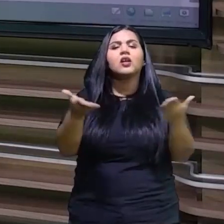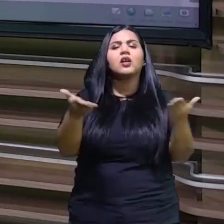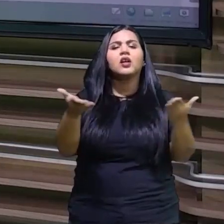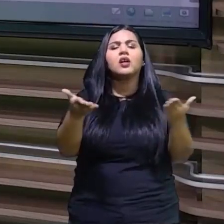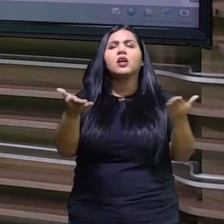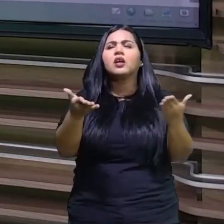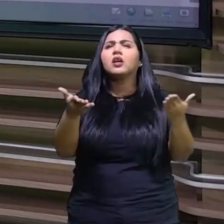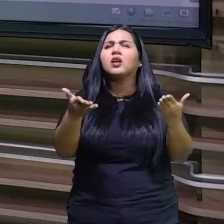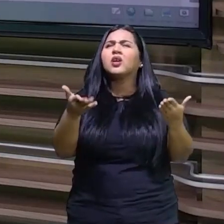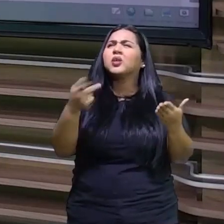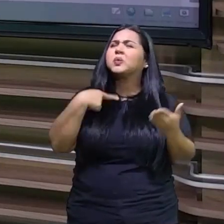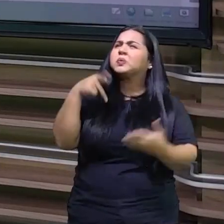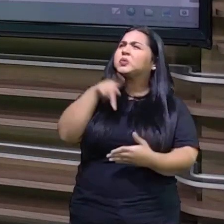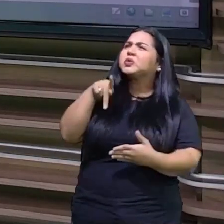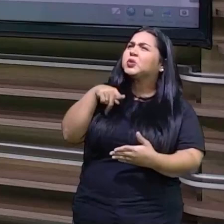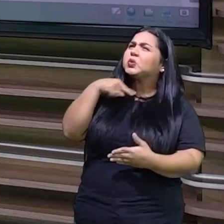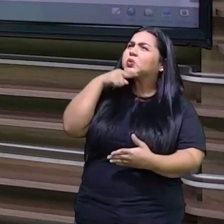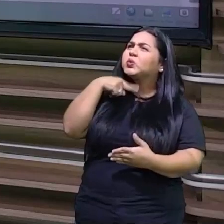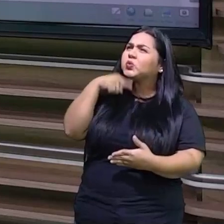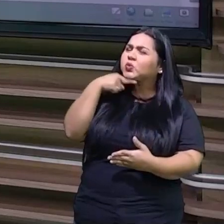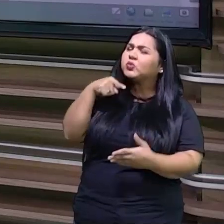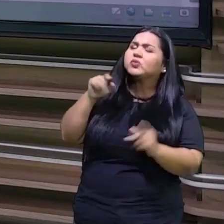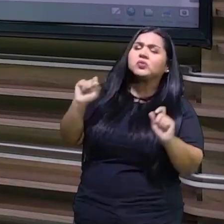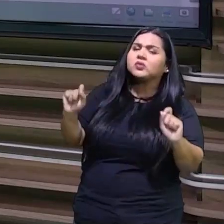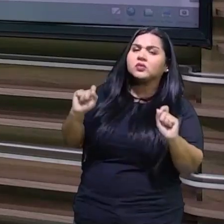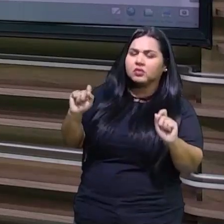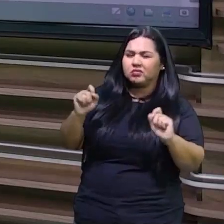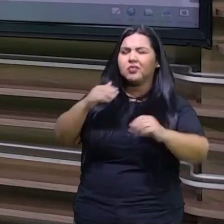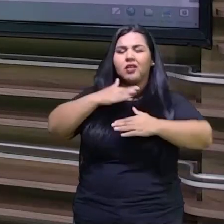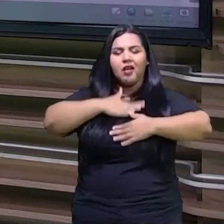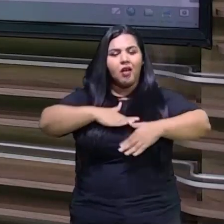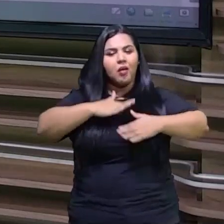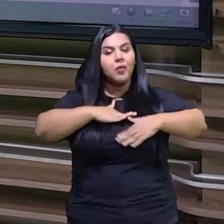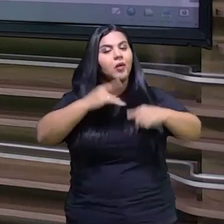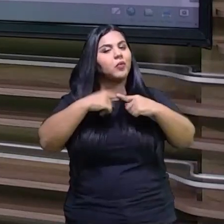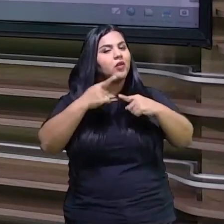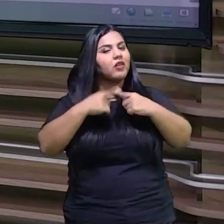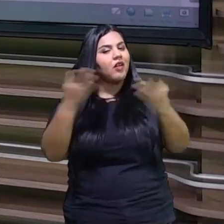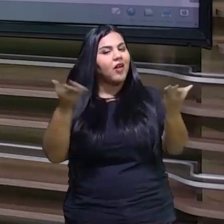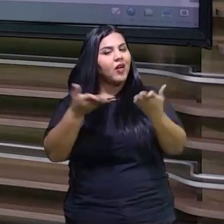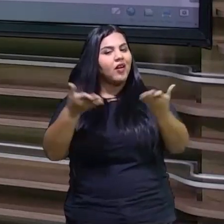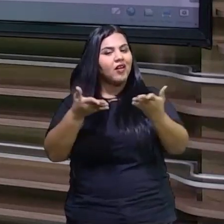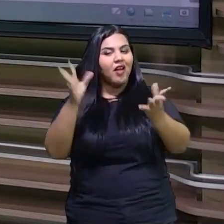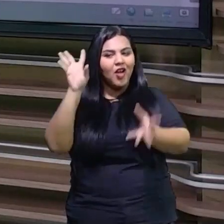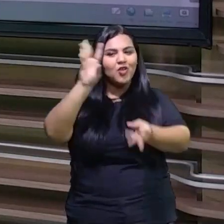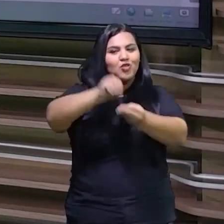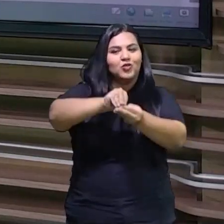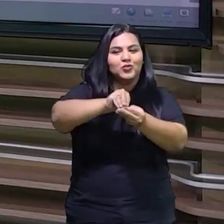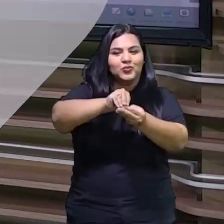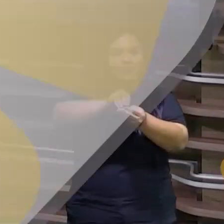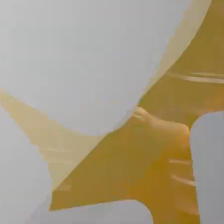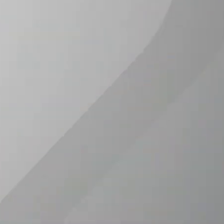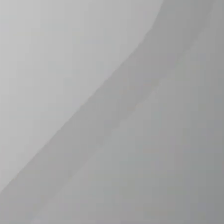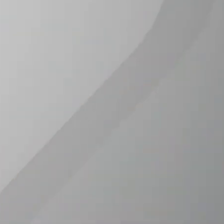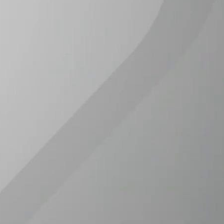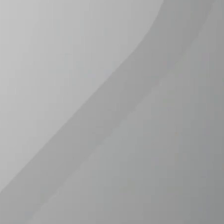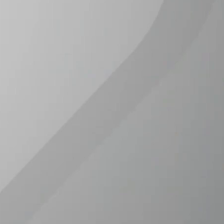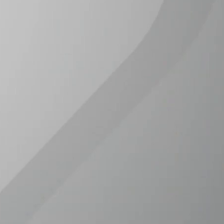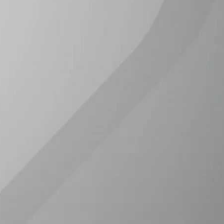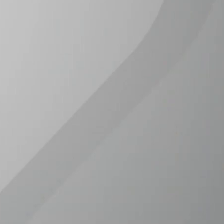estou com uma pequena dúvida. Está com dúvida? Então relaxe, porque vem aí o nosso resumão.